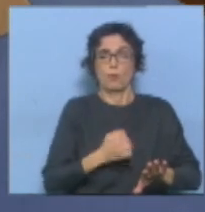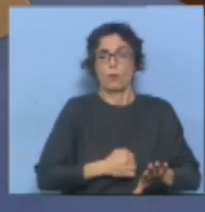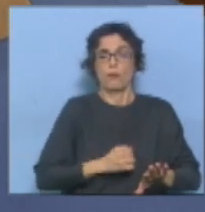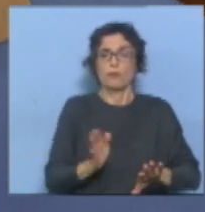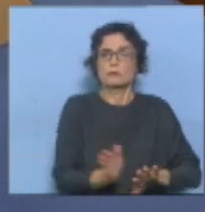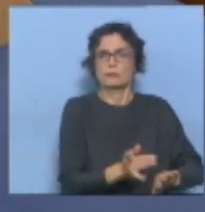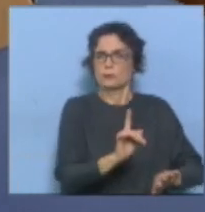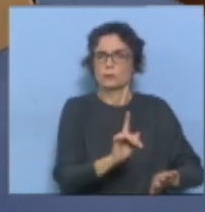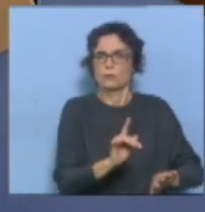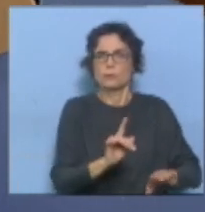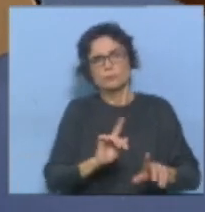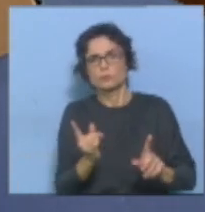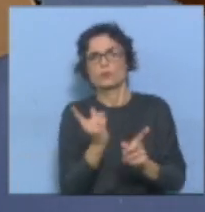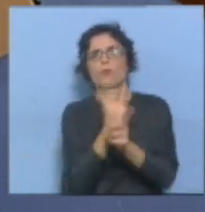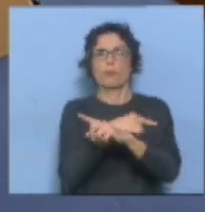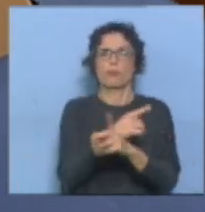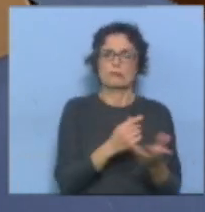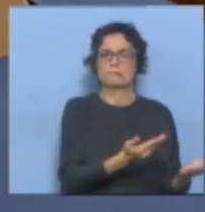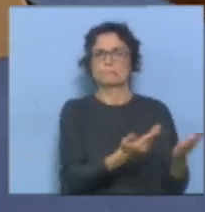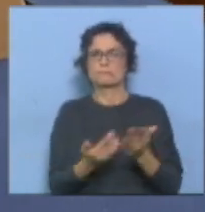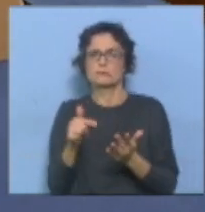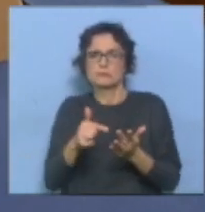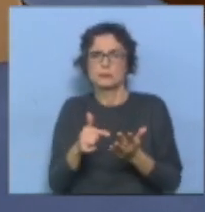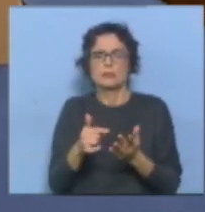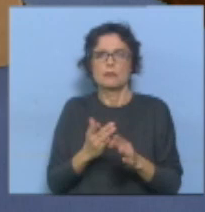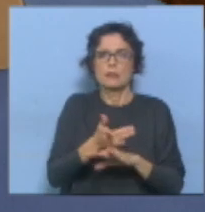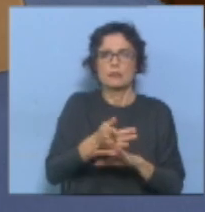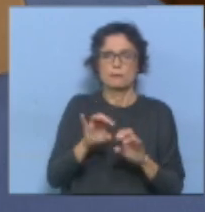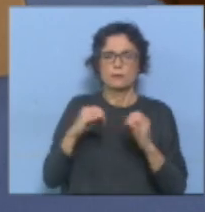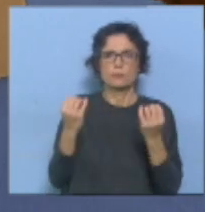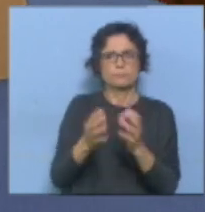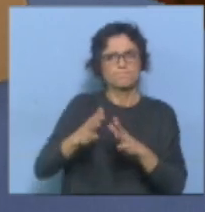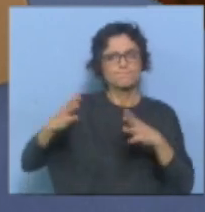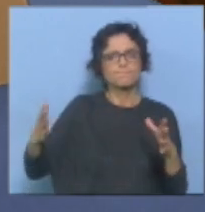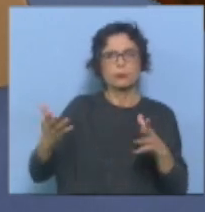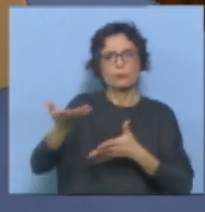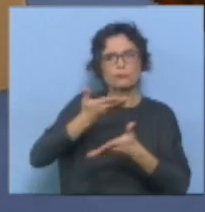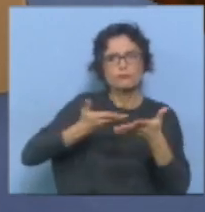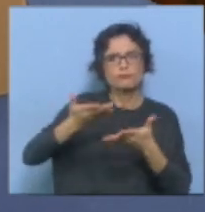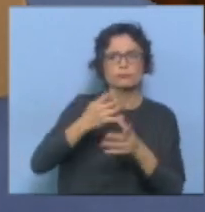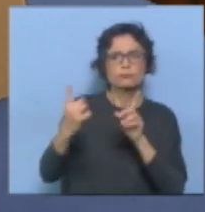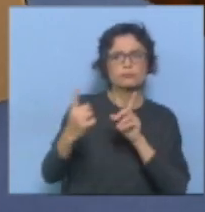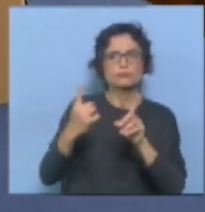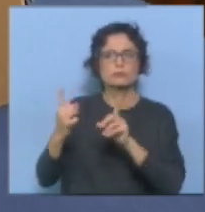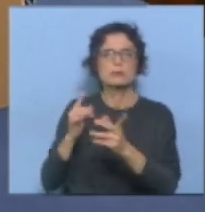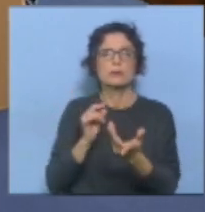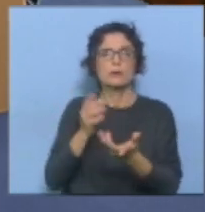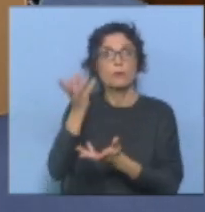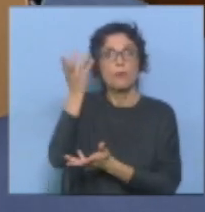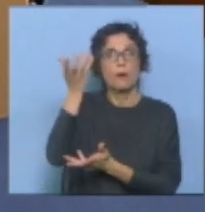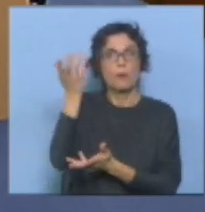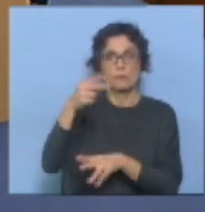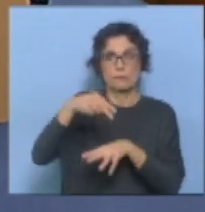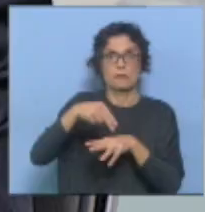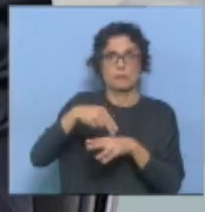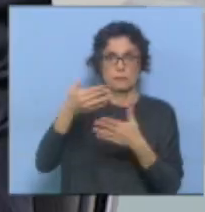a intervir na sociedade ampla, em diálogo efetivo com as culturas